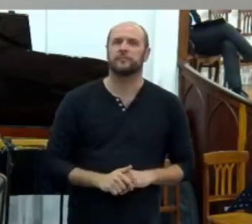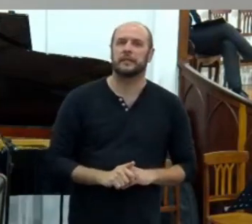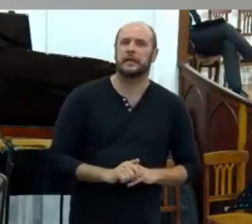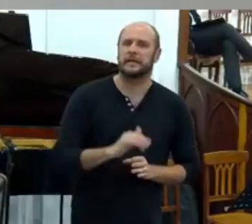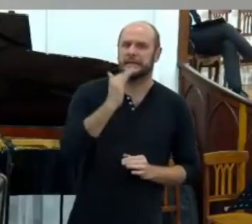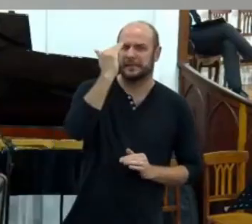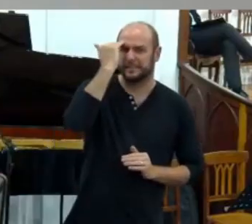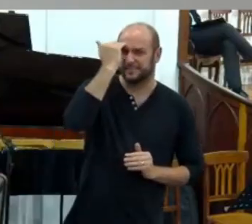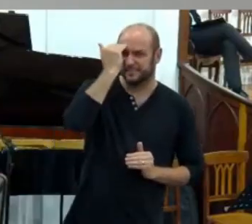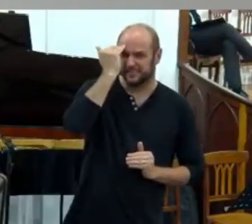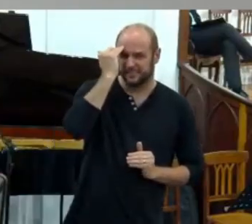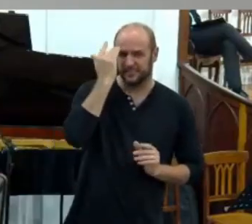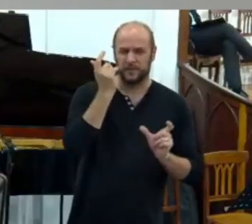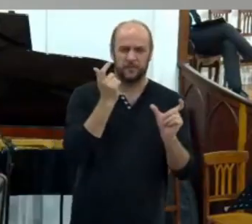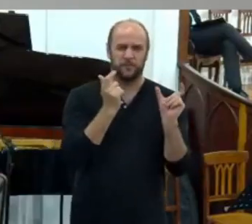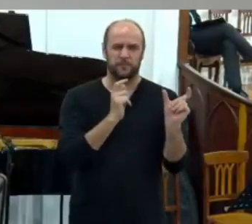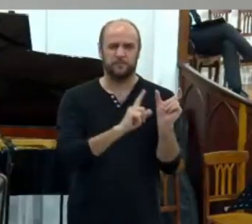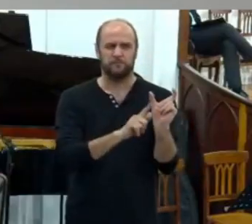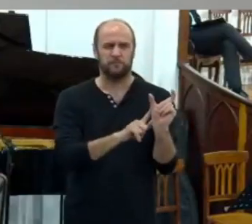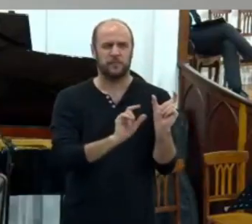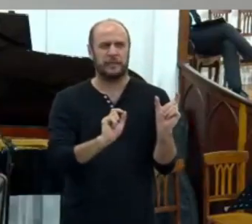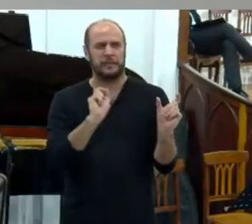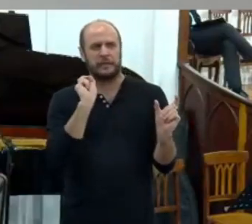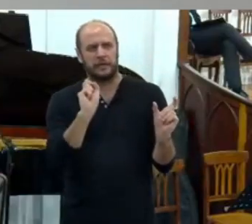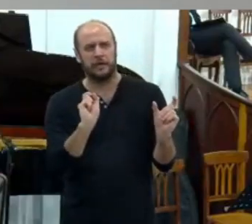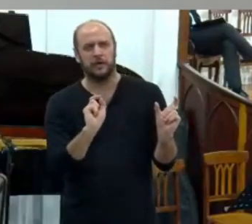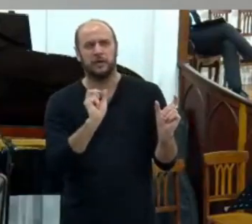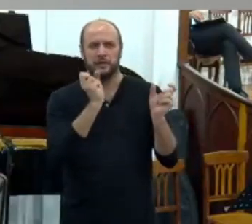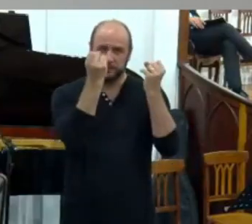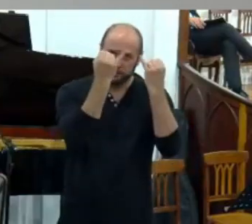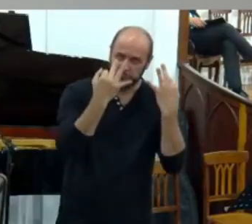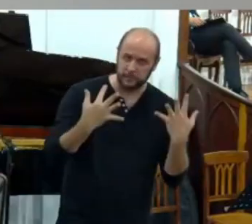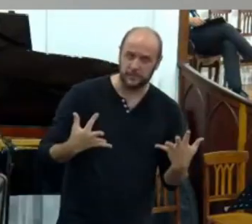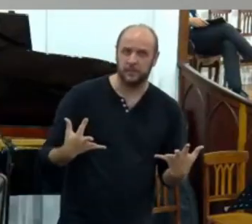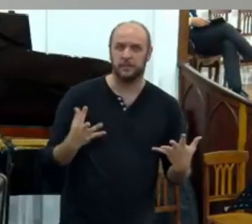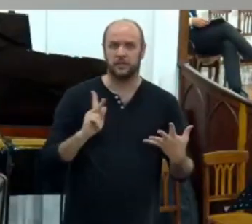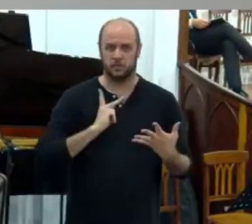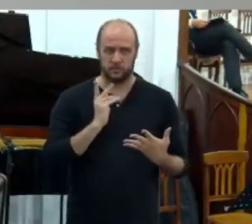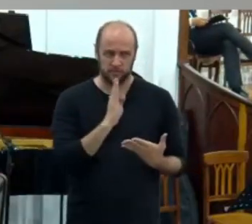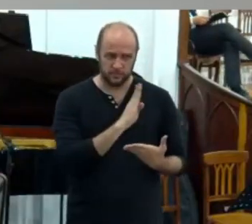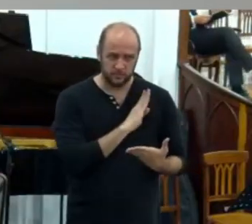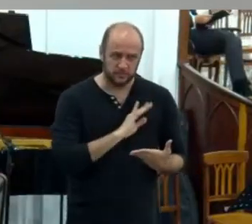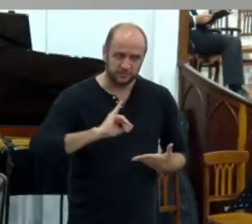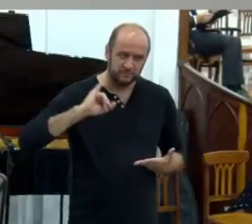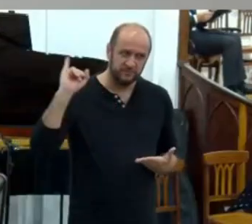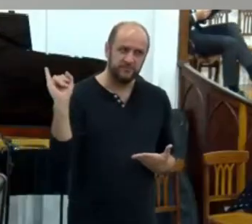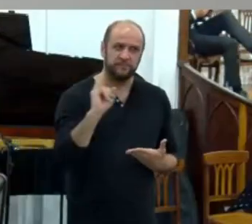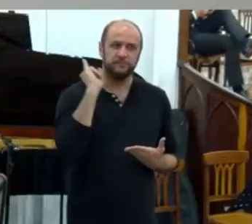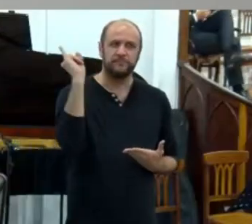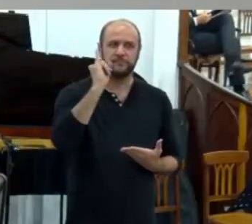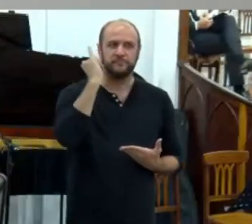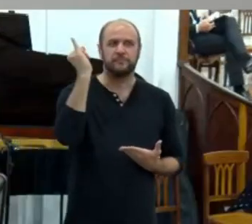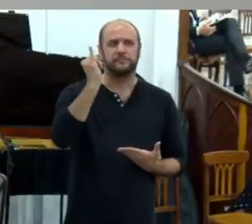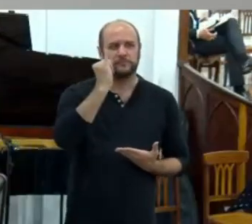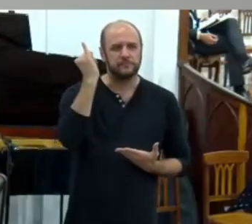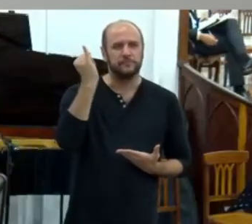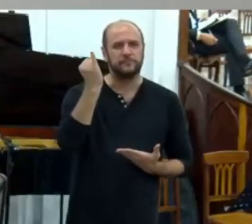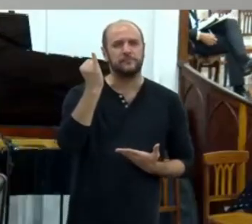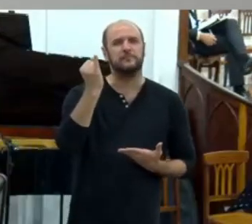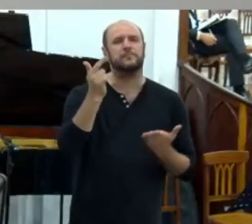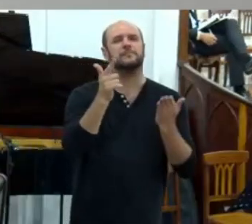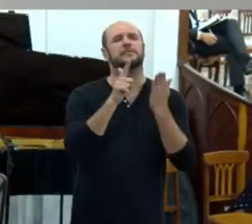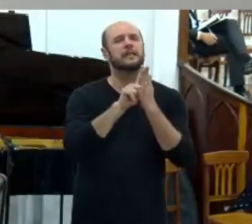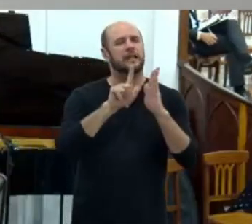Entender este argumento, ou o ponto do argumento do autor aos Hebreus, é importante para irmos